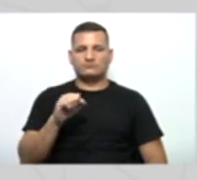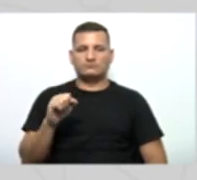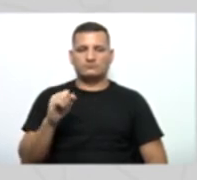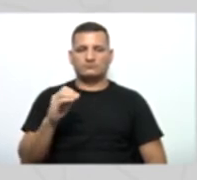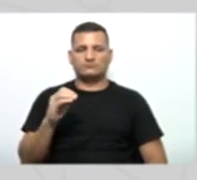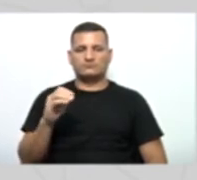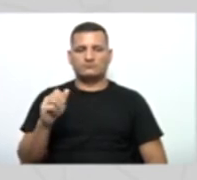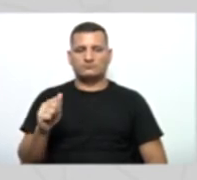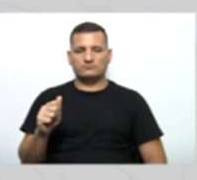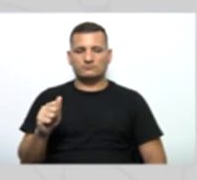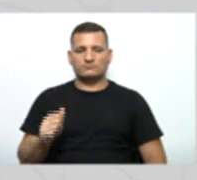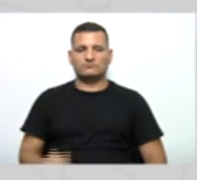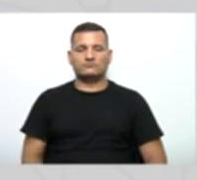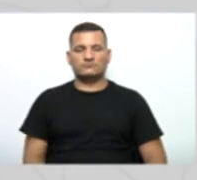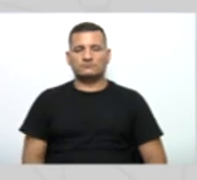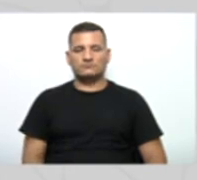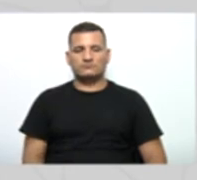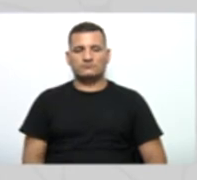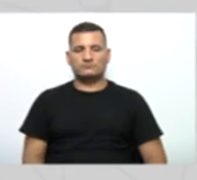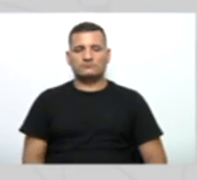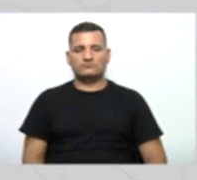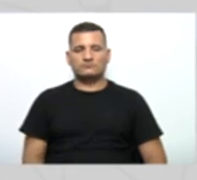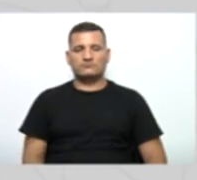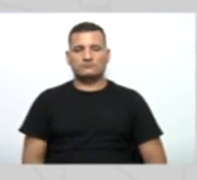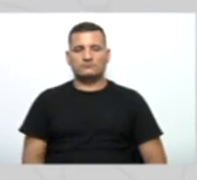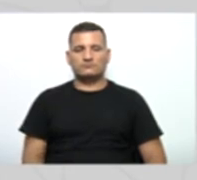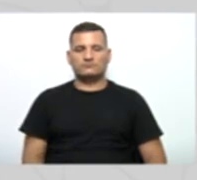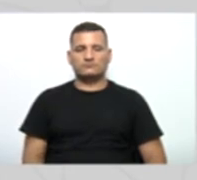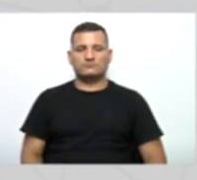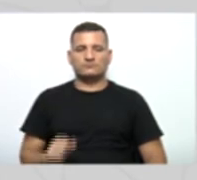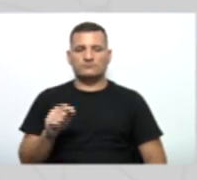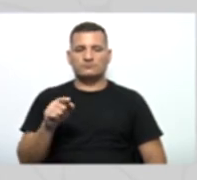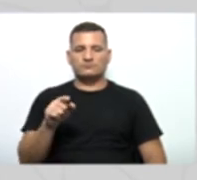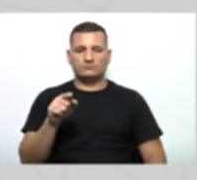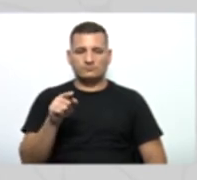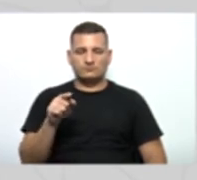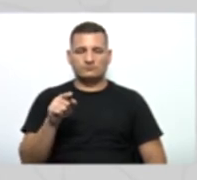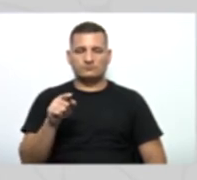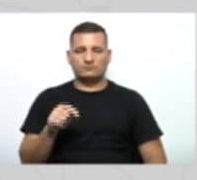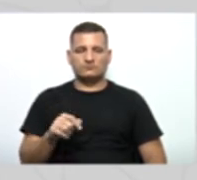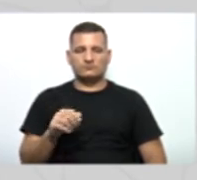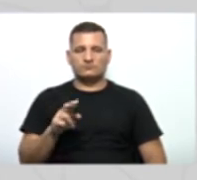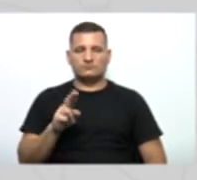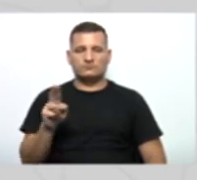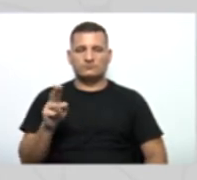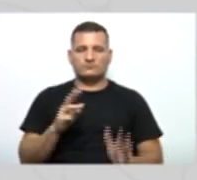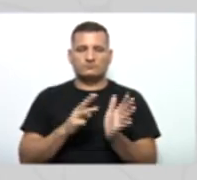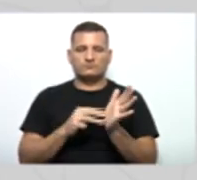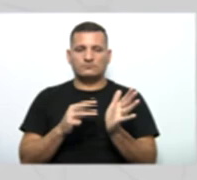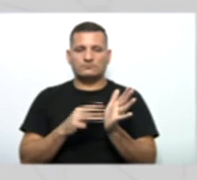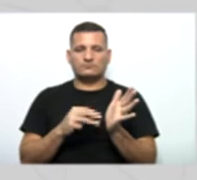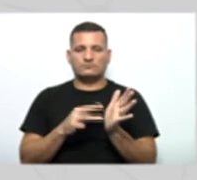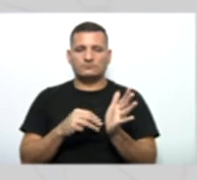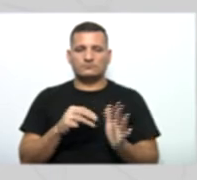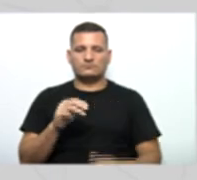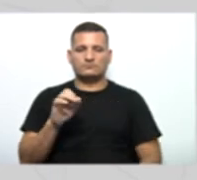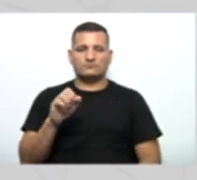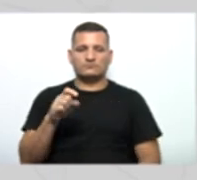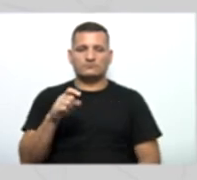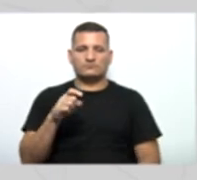P minúsculo, que é o nosso objeto genérico, ponto e o nome do nosso método exibe.